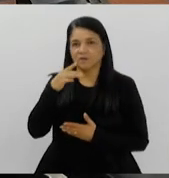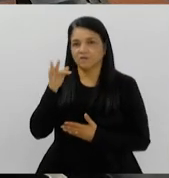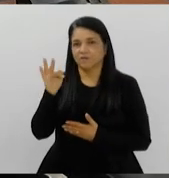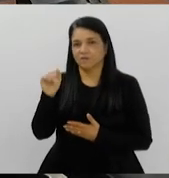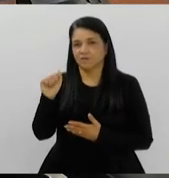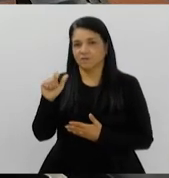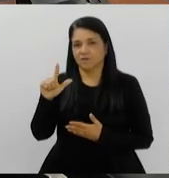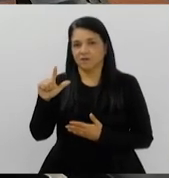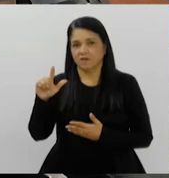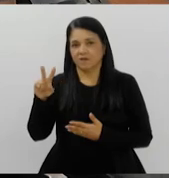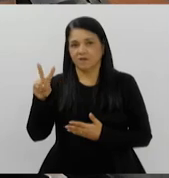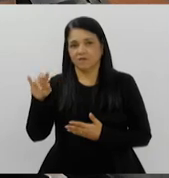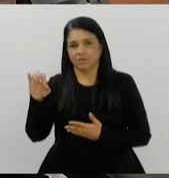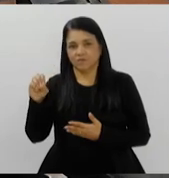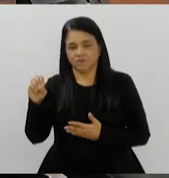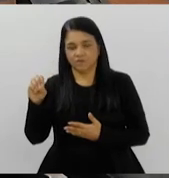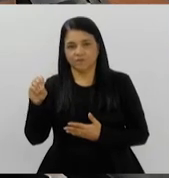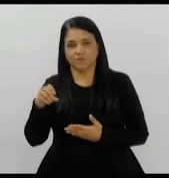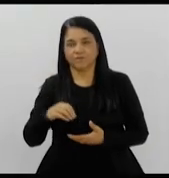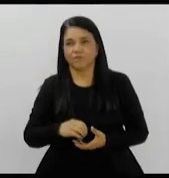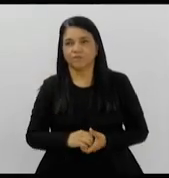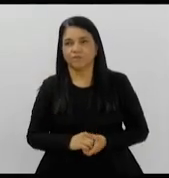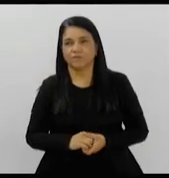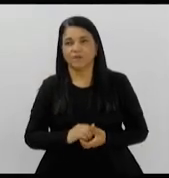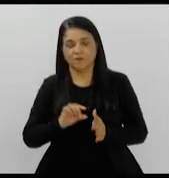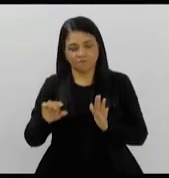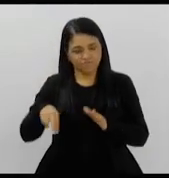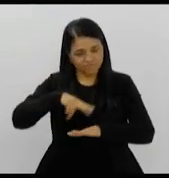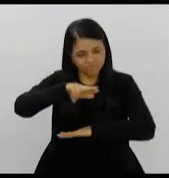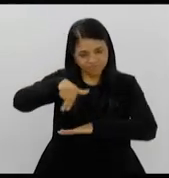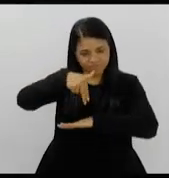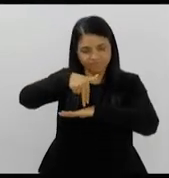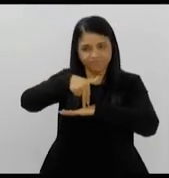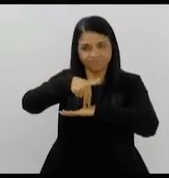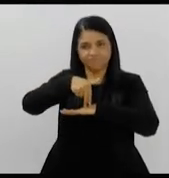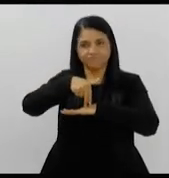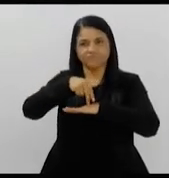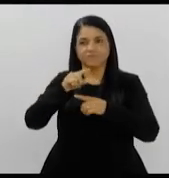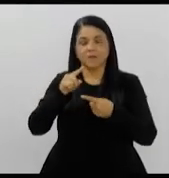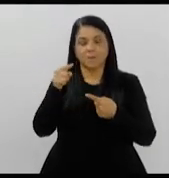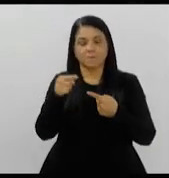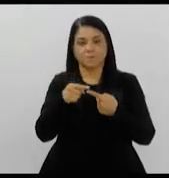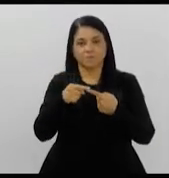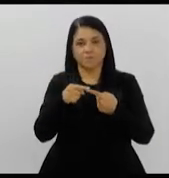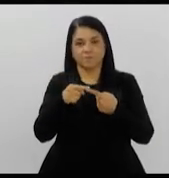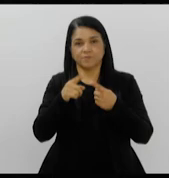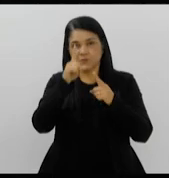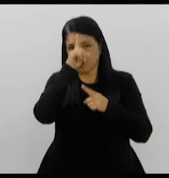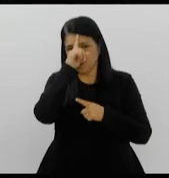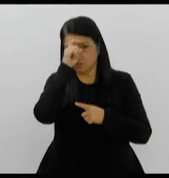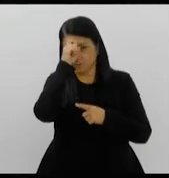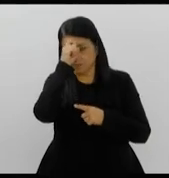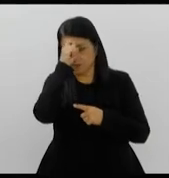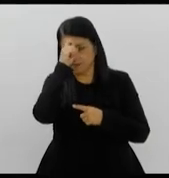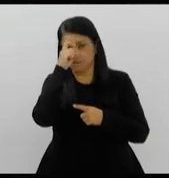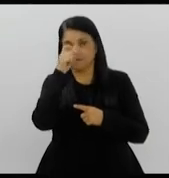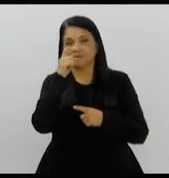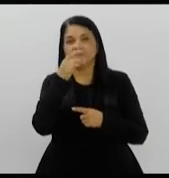trazem aqui, são dois assuntos. Primeiro, tratando dos hospitais federais. e da crise que